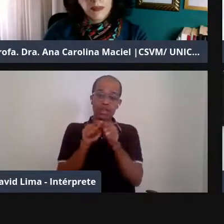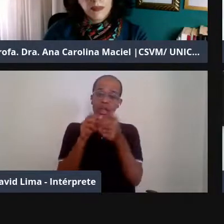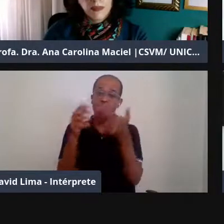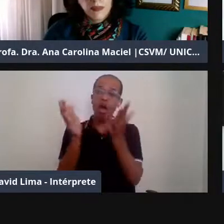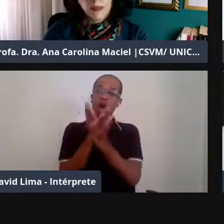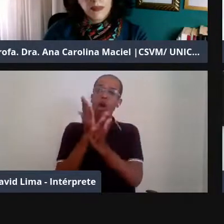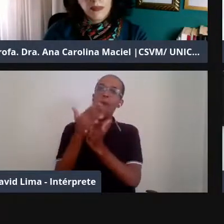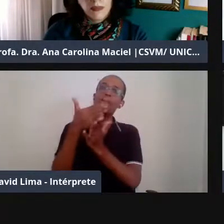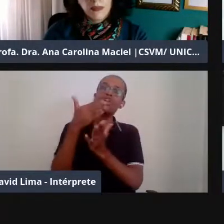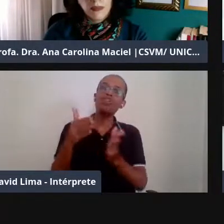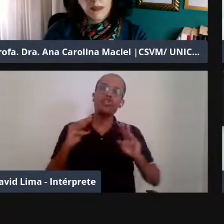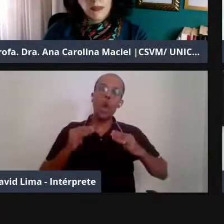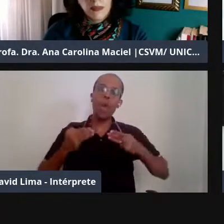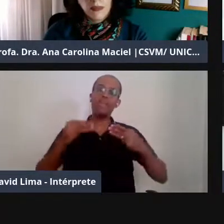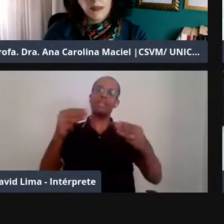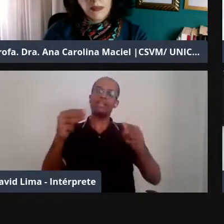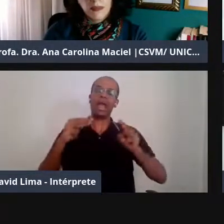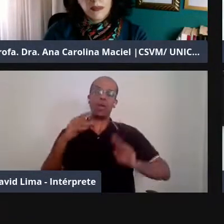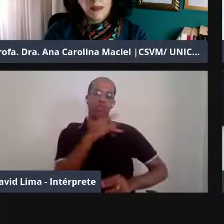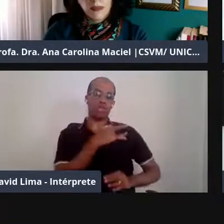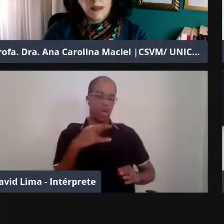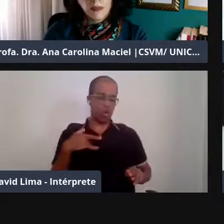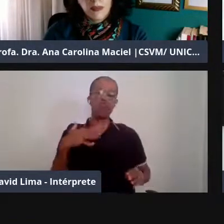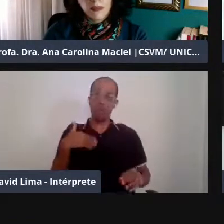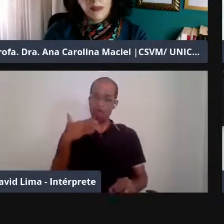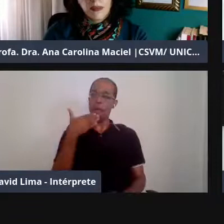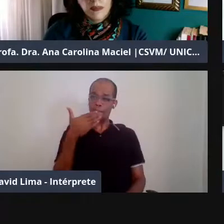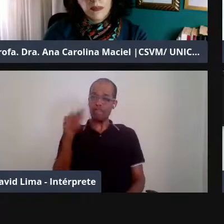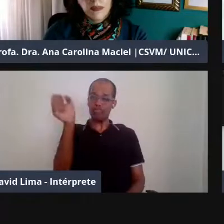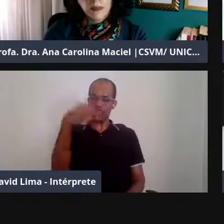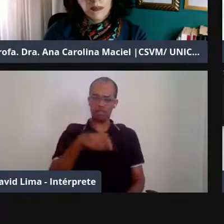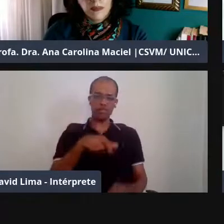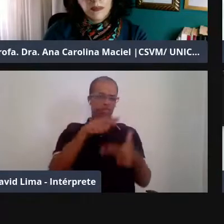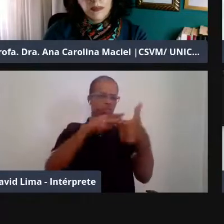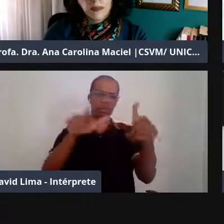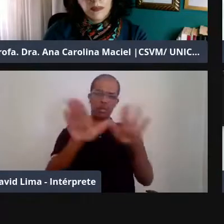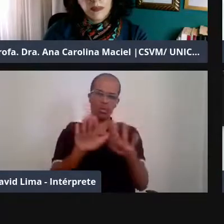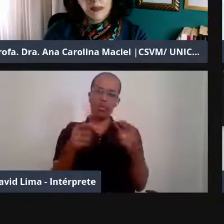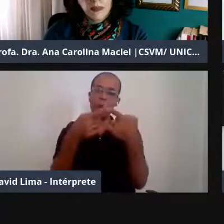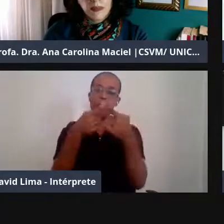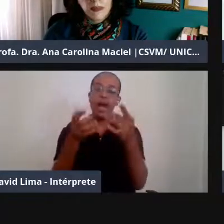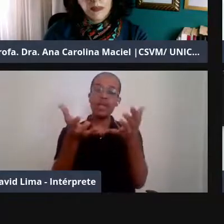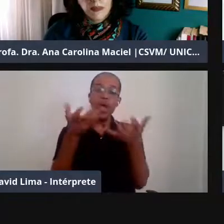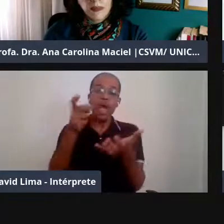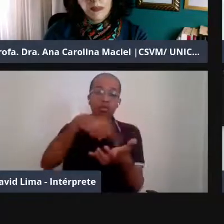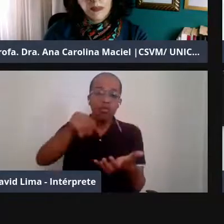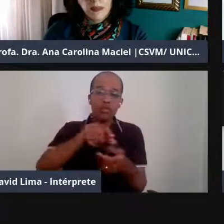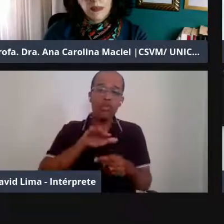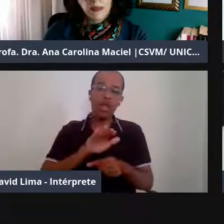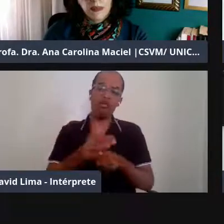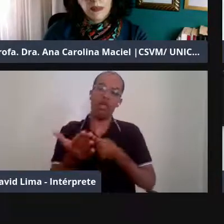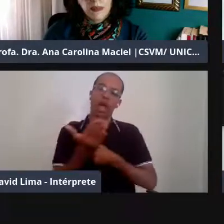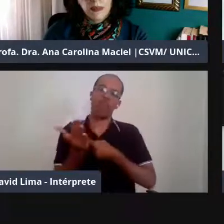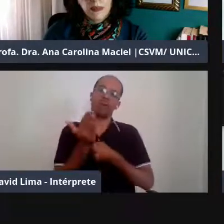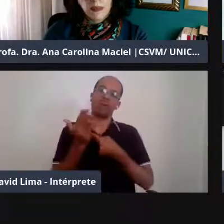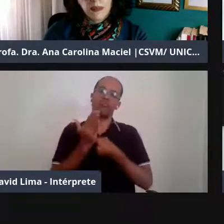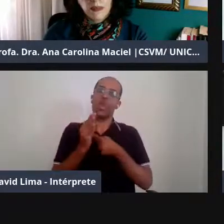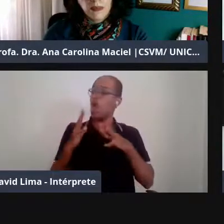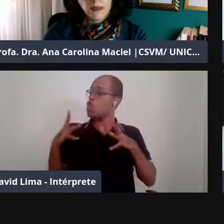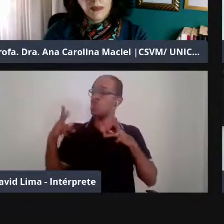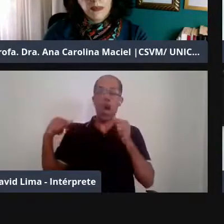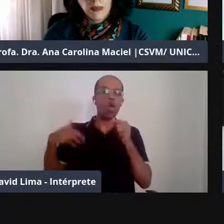ao Ministério da Saúde, eu farei, sem nenhum problema, mas quero que vocês contribuam, né? A minha equipe toda